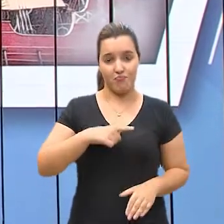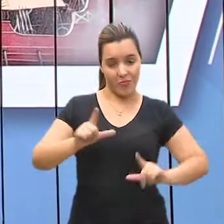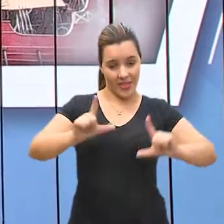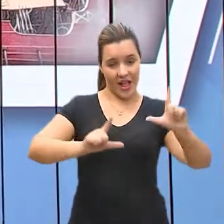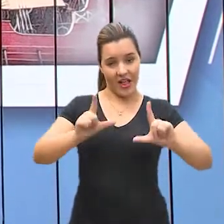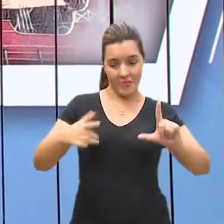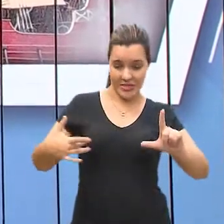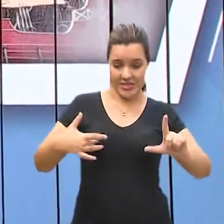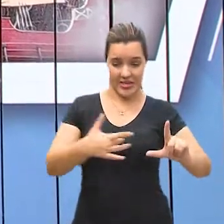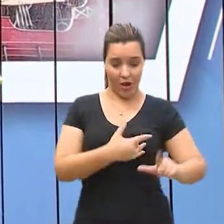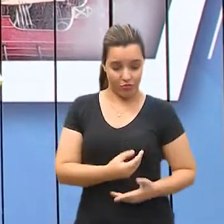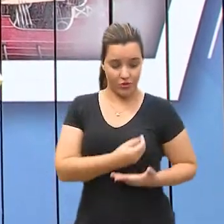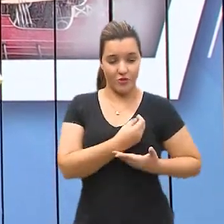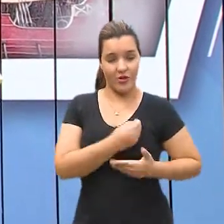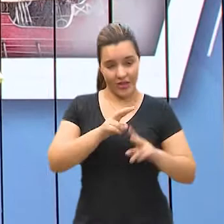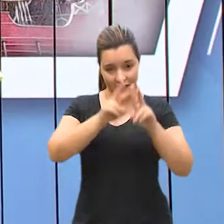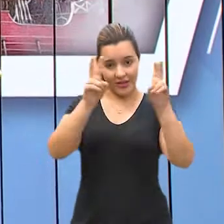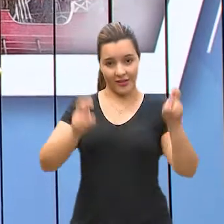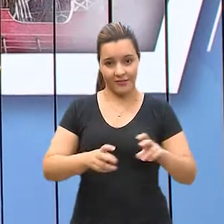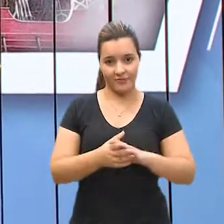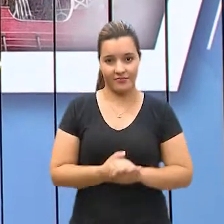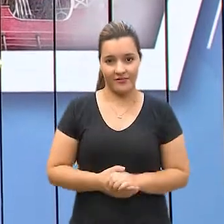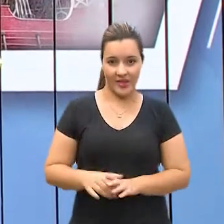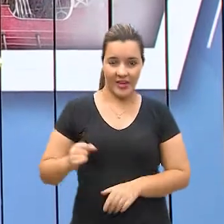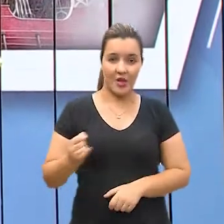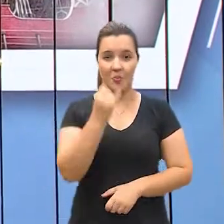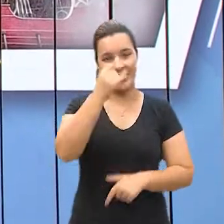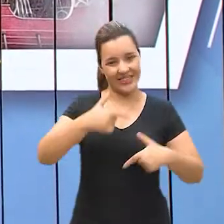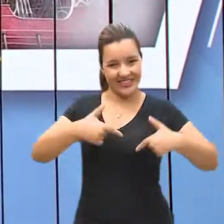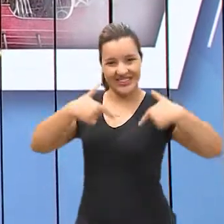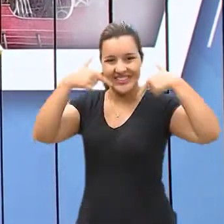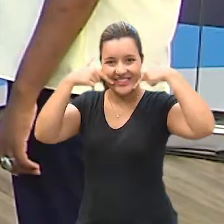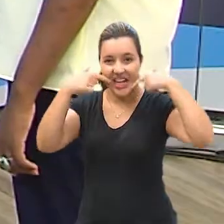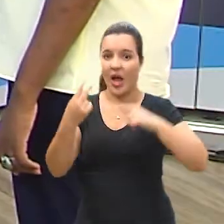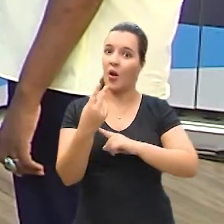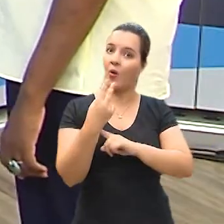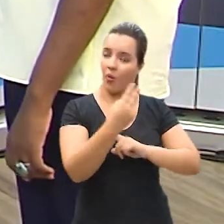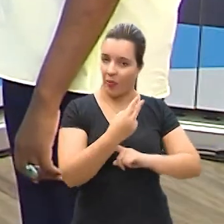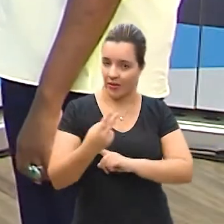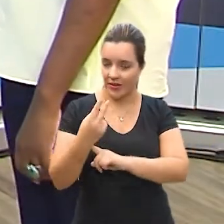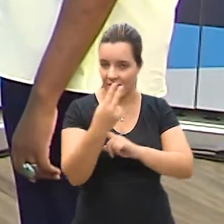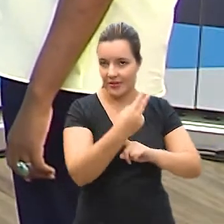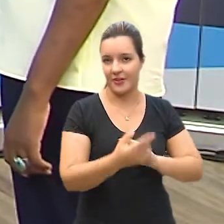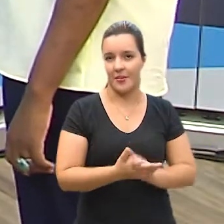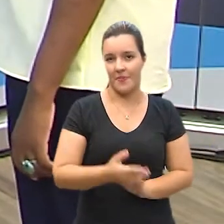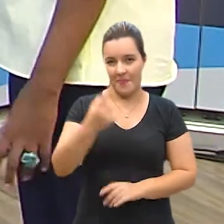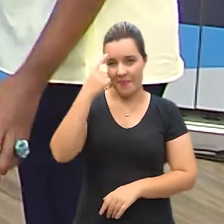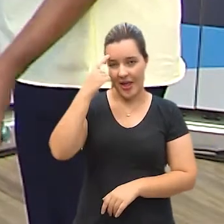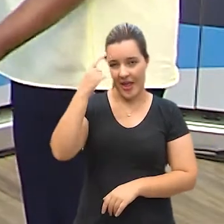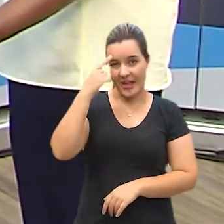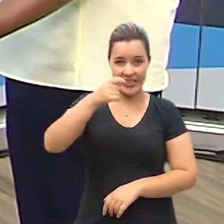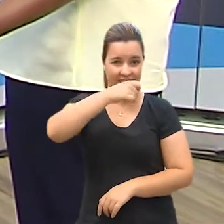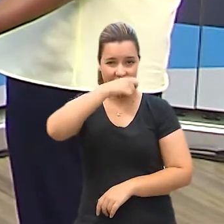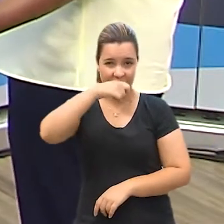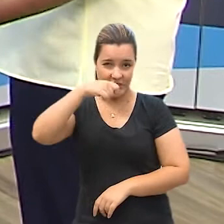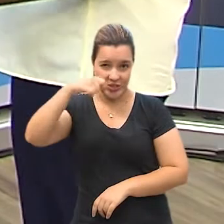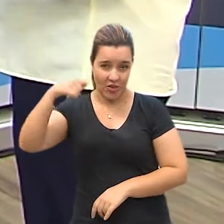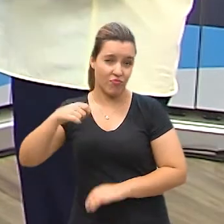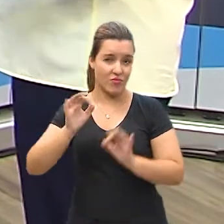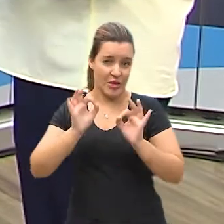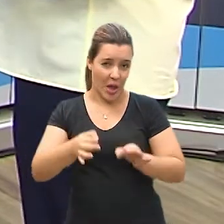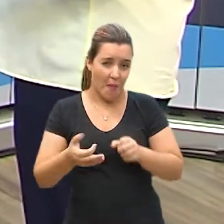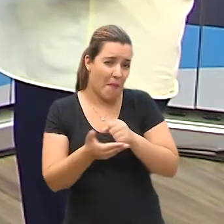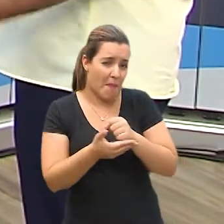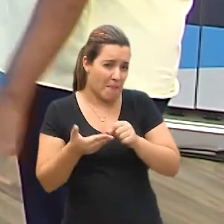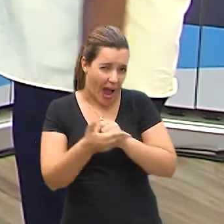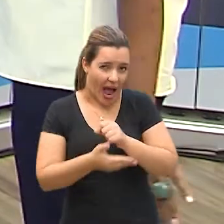Doutora, eu falei da importância da gente cuidar do sorriso da gente, né? A gente logo pensa em escovar os dentes, é isso mesmo? Que